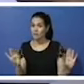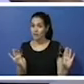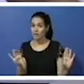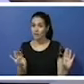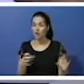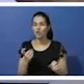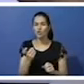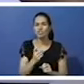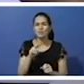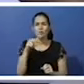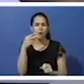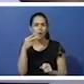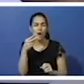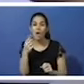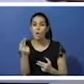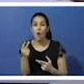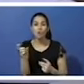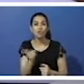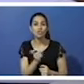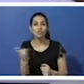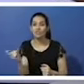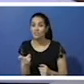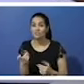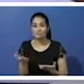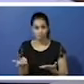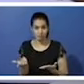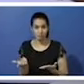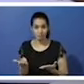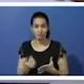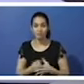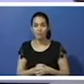2x² é a mesma coisa que 2x vezes x.